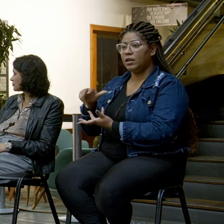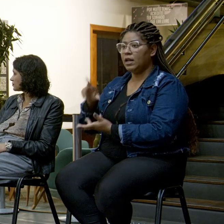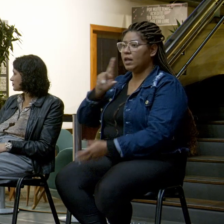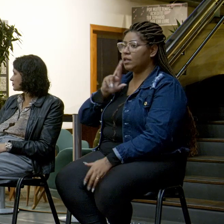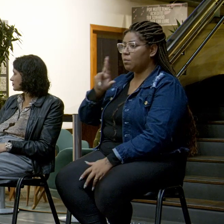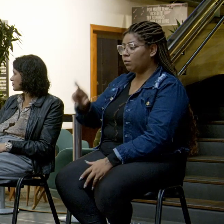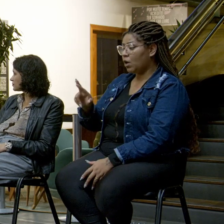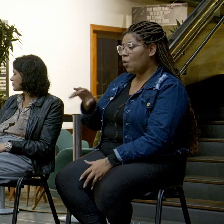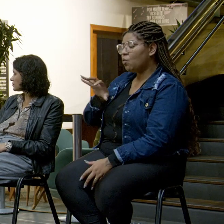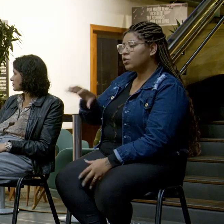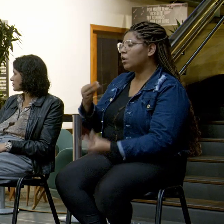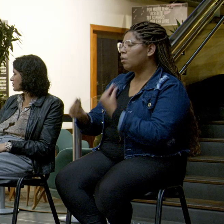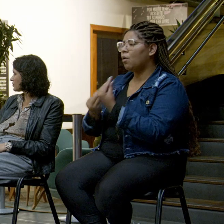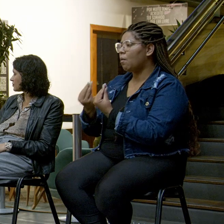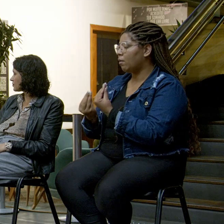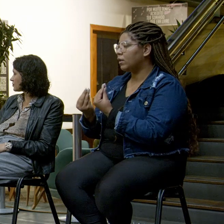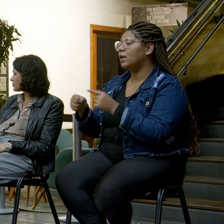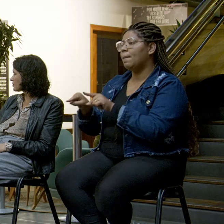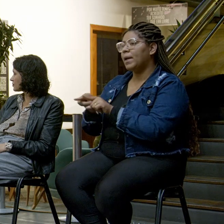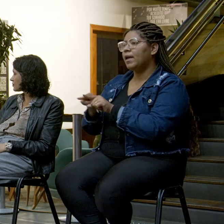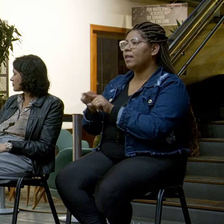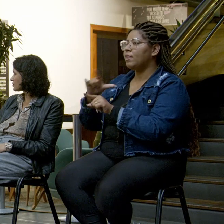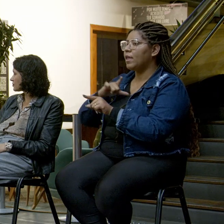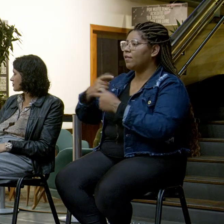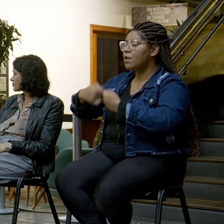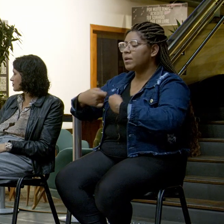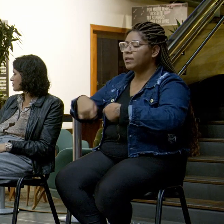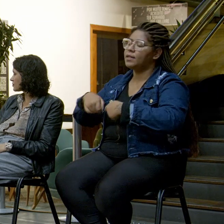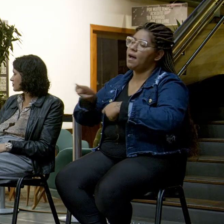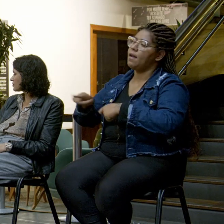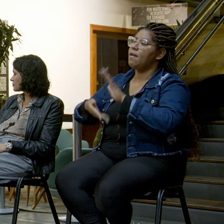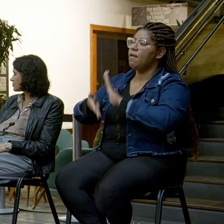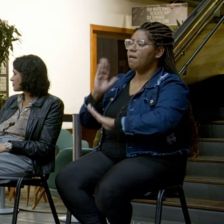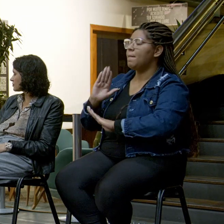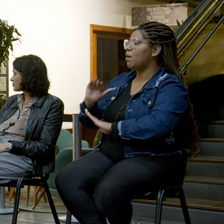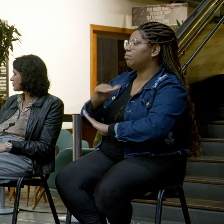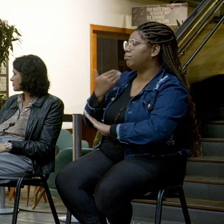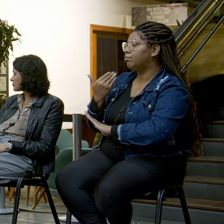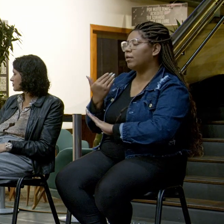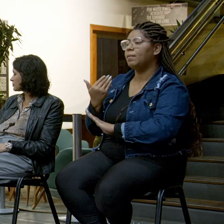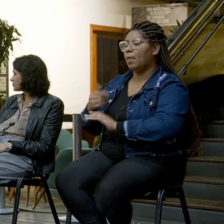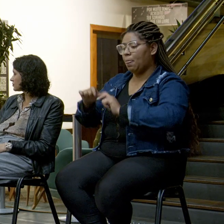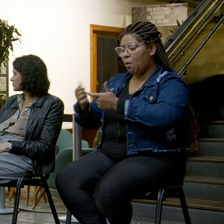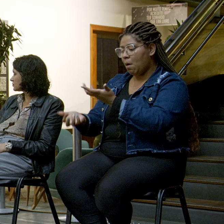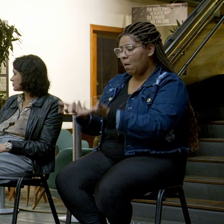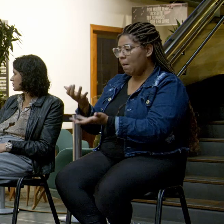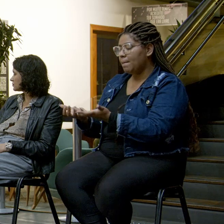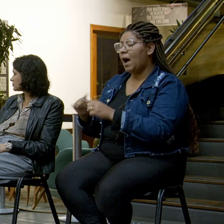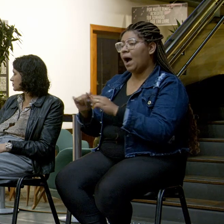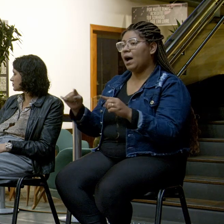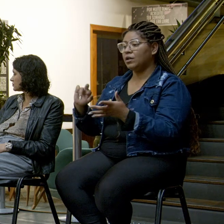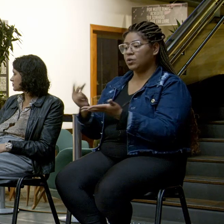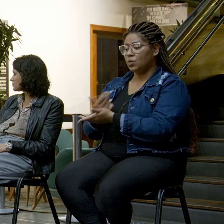longo processo da Inquisição e foi condenado à morte na fogueira aos 67 anos. Muito além da circularidade da